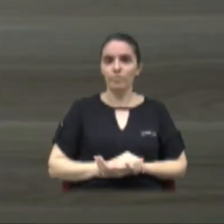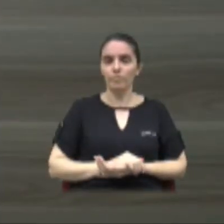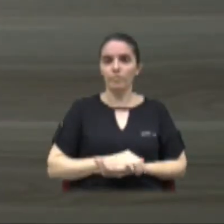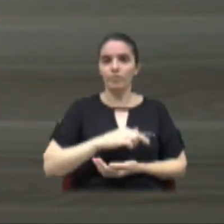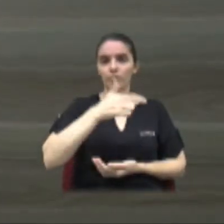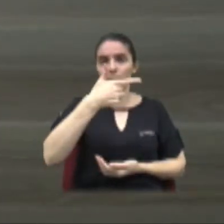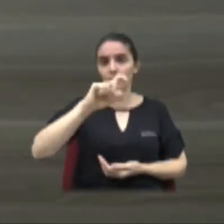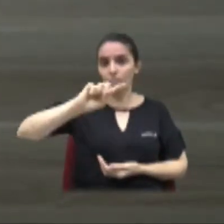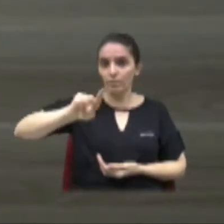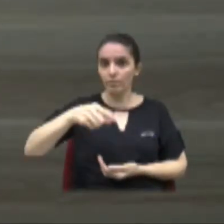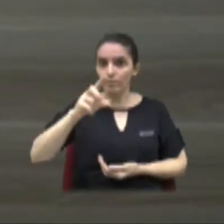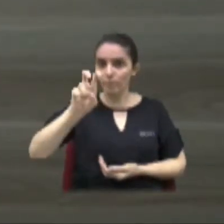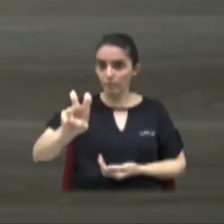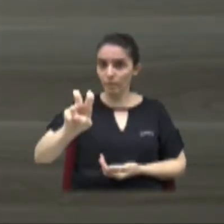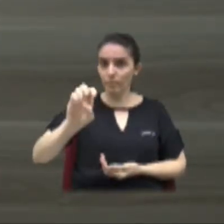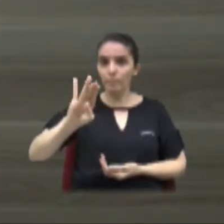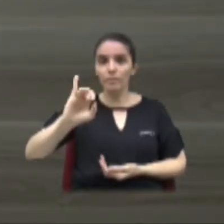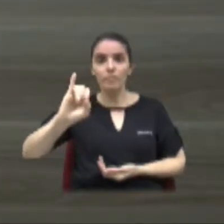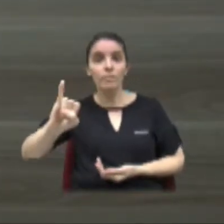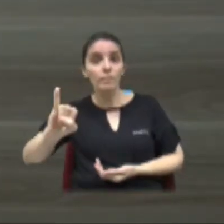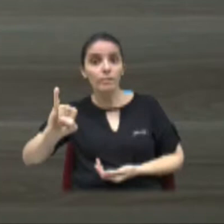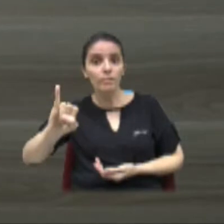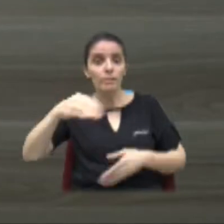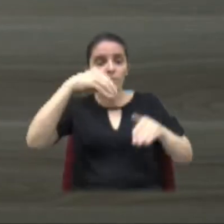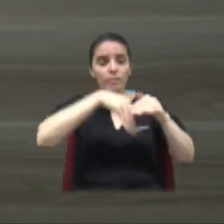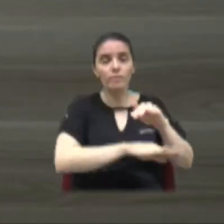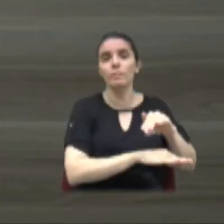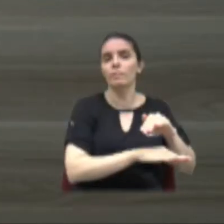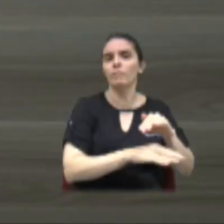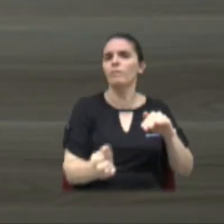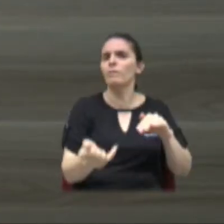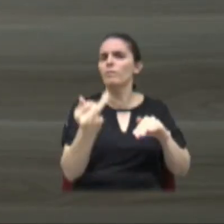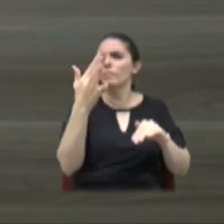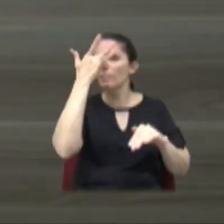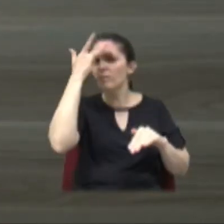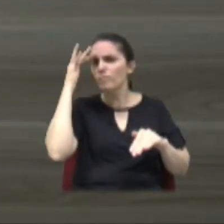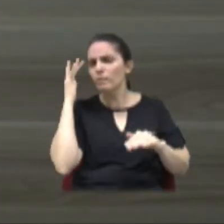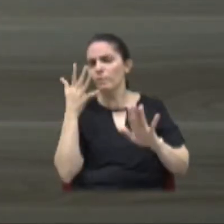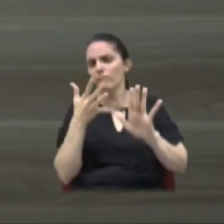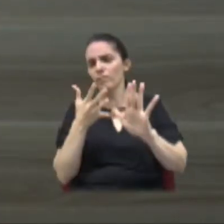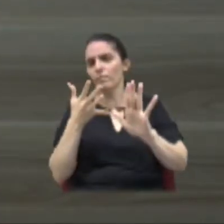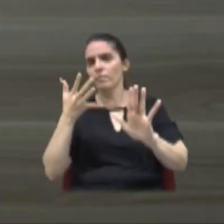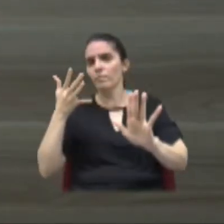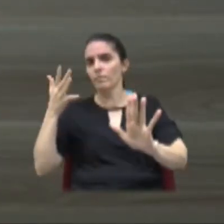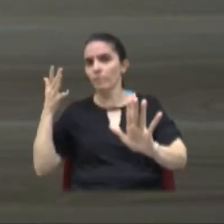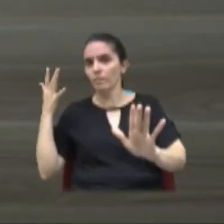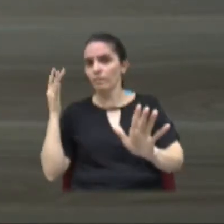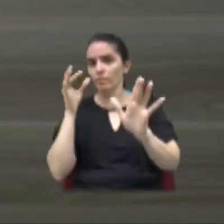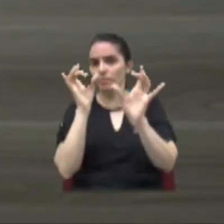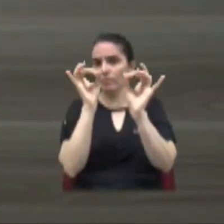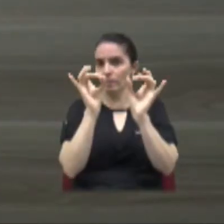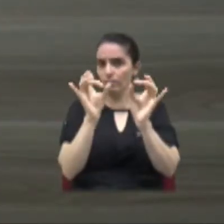isso. Essa casa, em nenhum momento dos que votaram contra, foi a favor de invasão. Mas também da não exclusão do